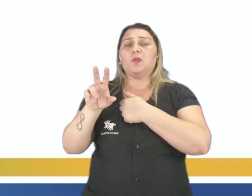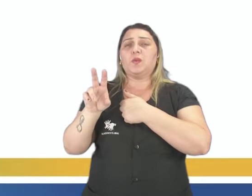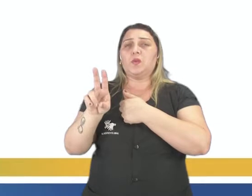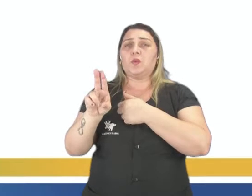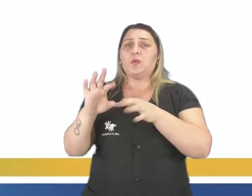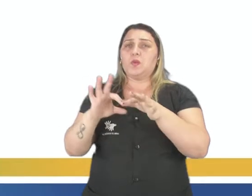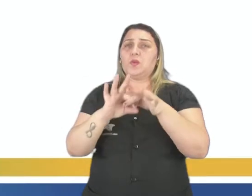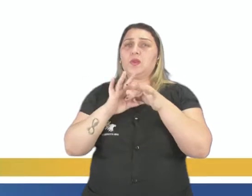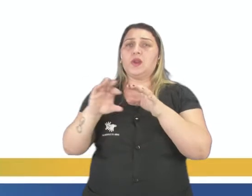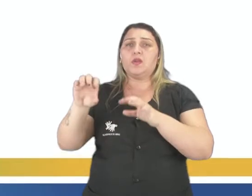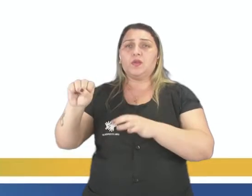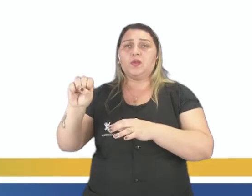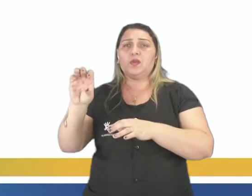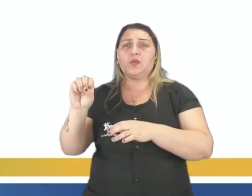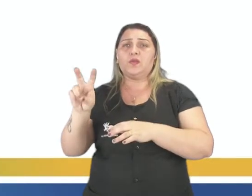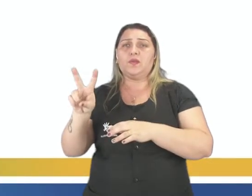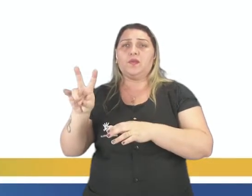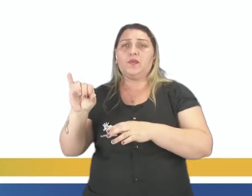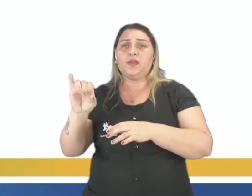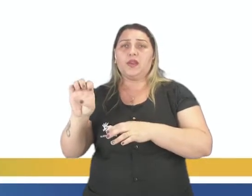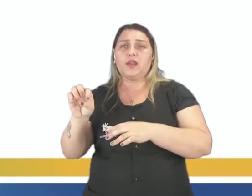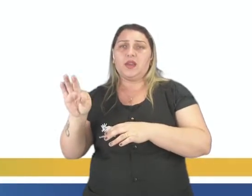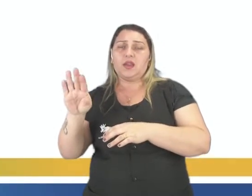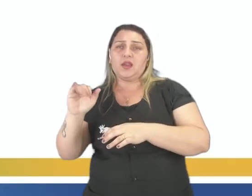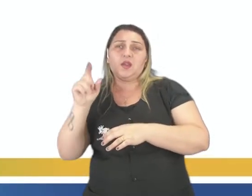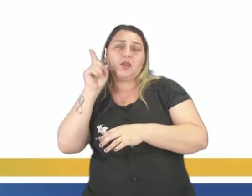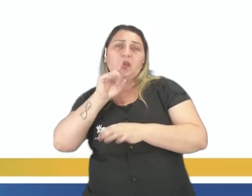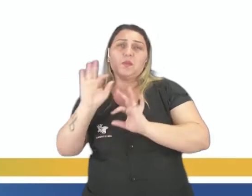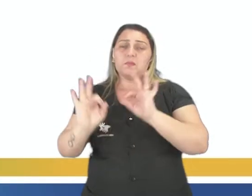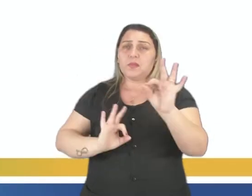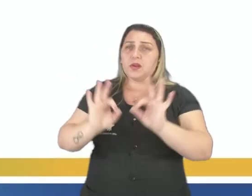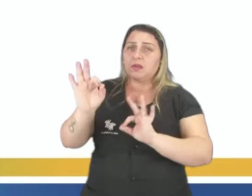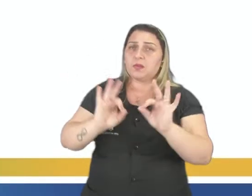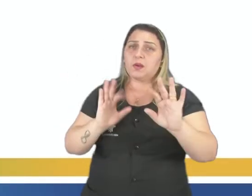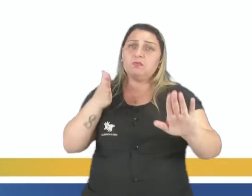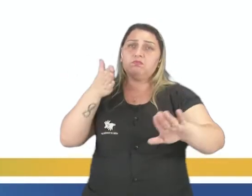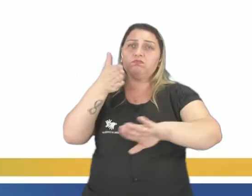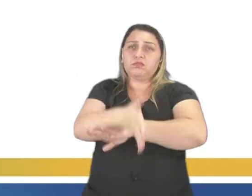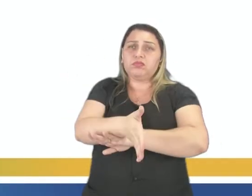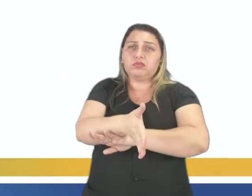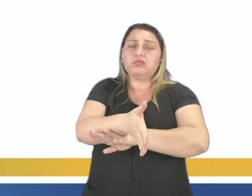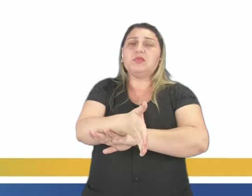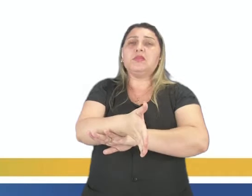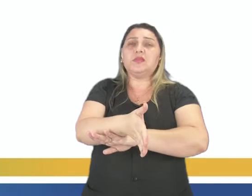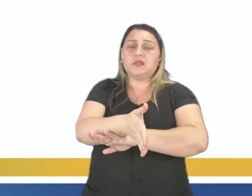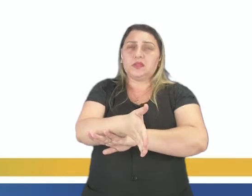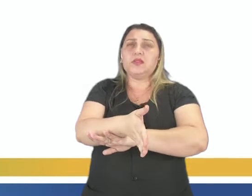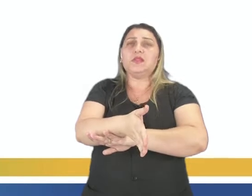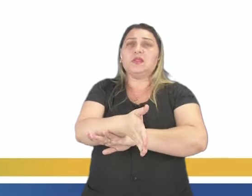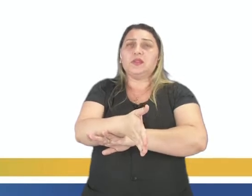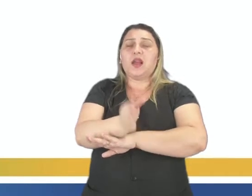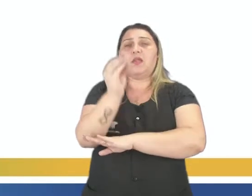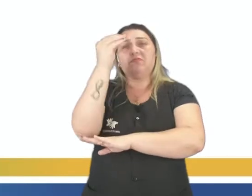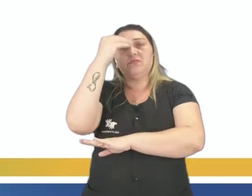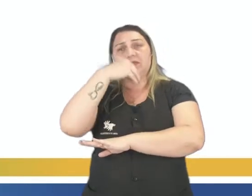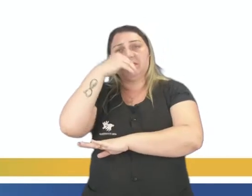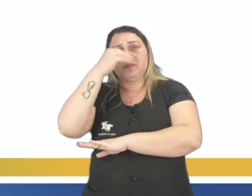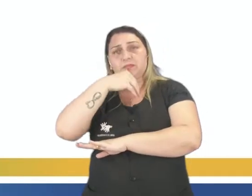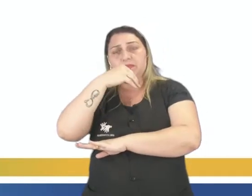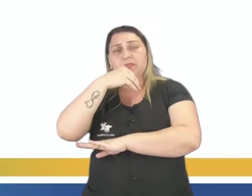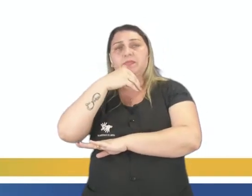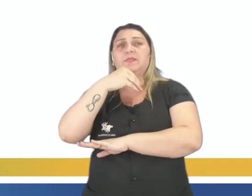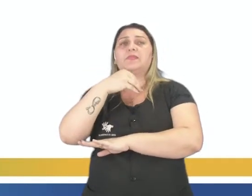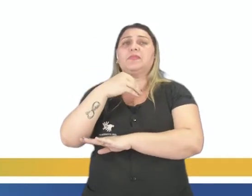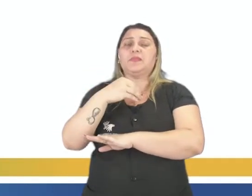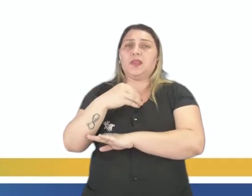Os Estados Unidos, então, eles preparam uma invasão, né? Só que essa invasão ela é fracassada.